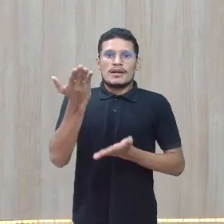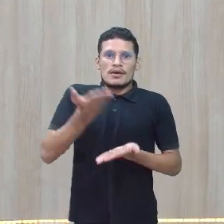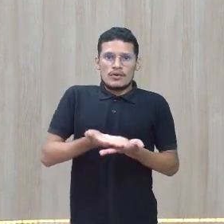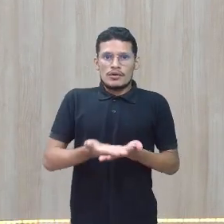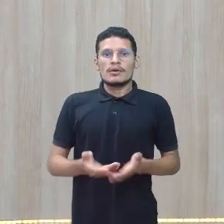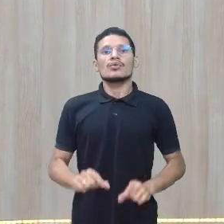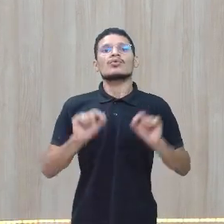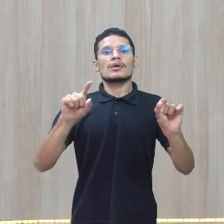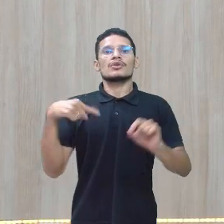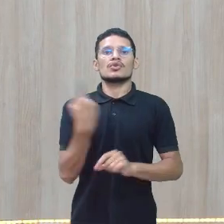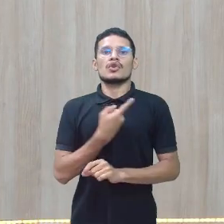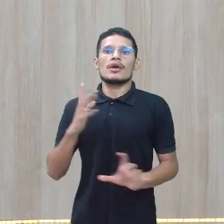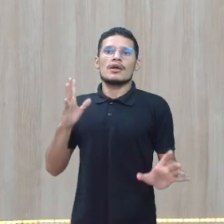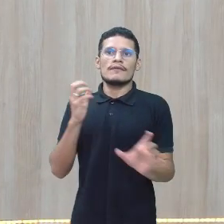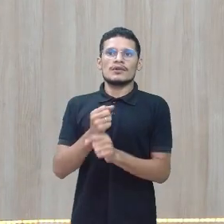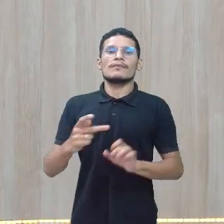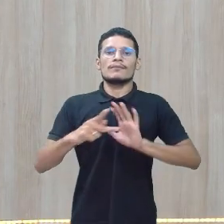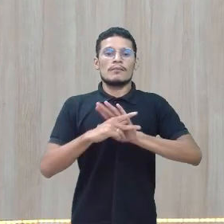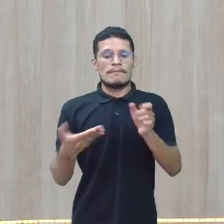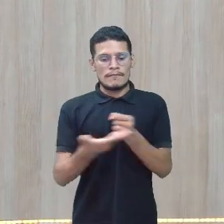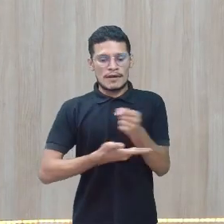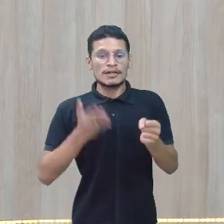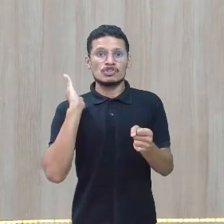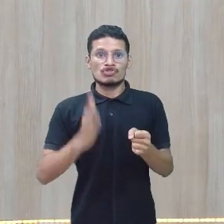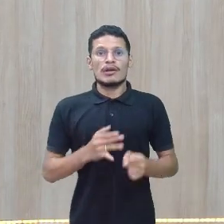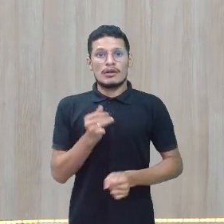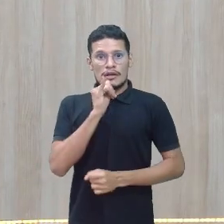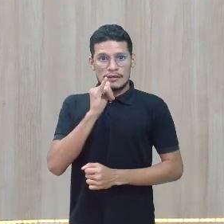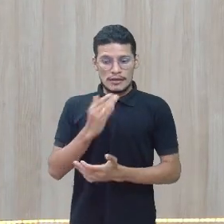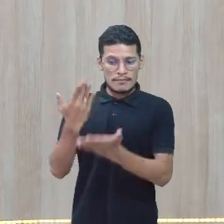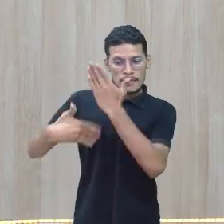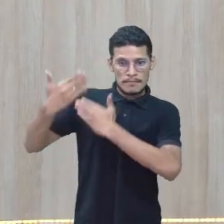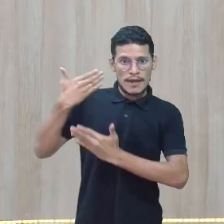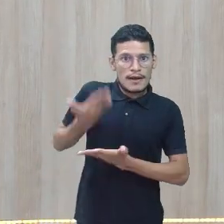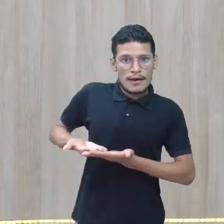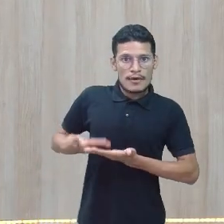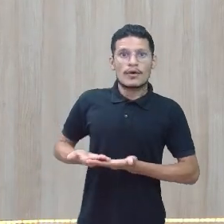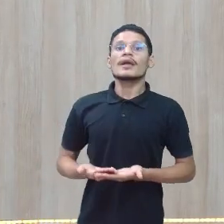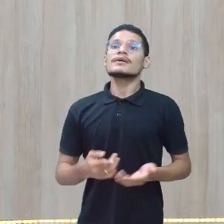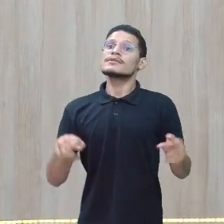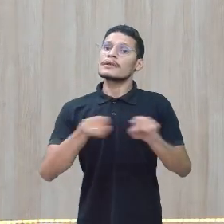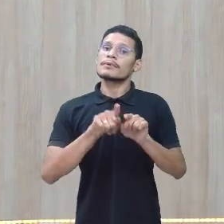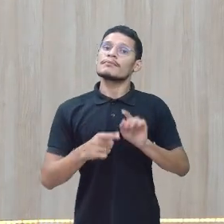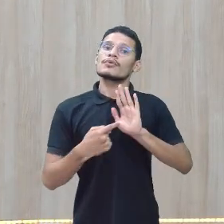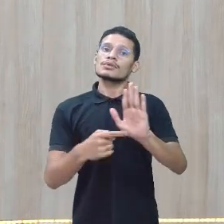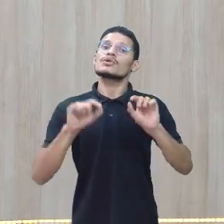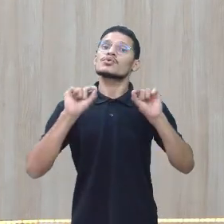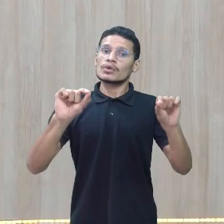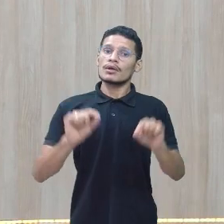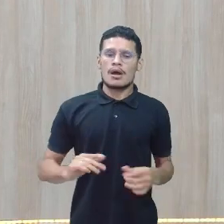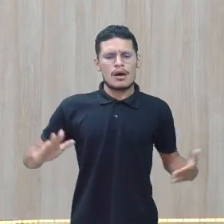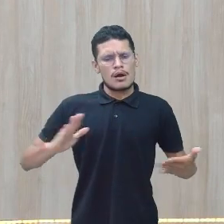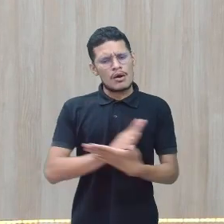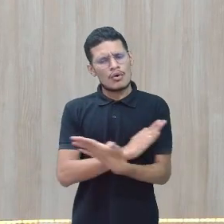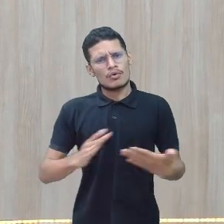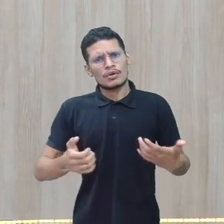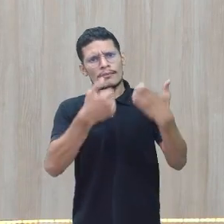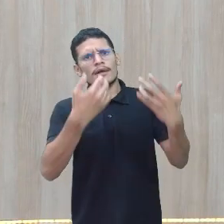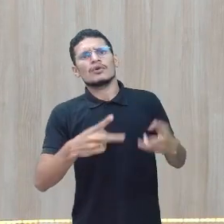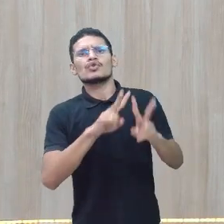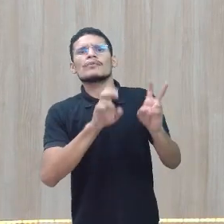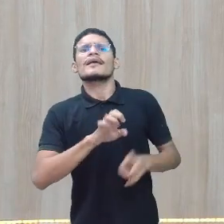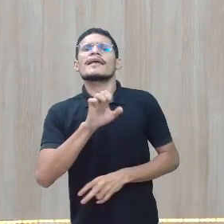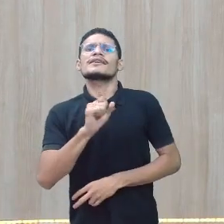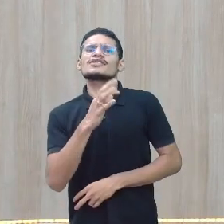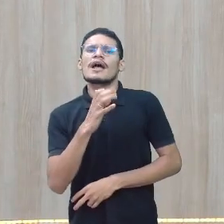essa revisão baseado nos exemplos que usamos na aula passada. E aí eu trouxe para vocês a definição inicial de